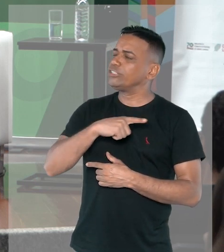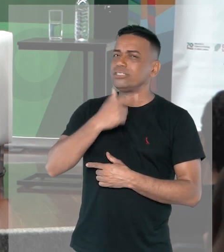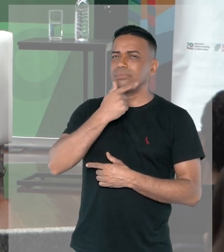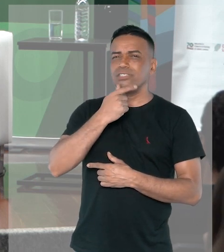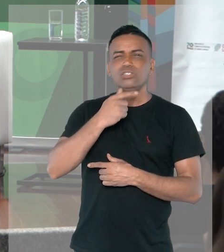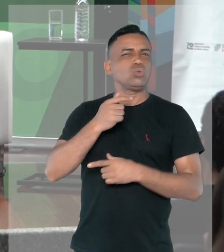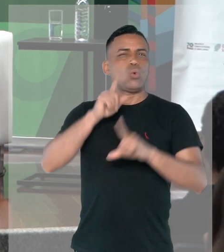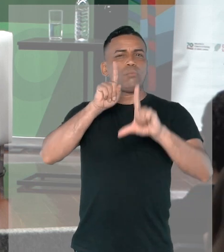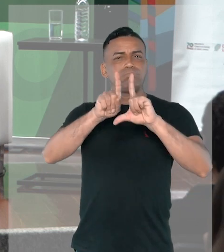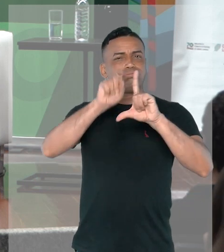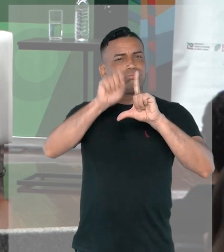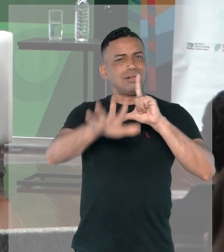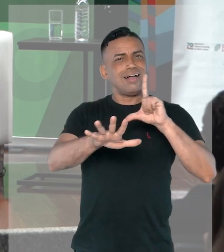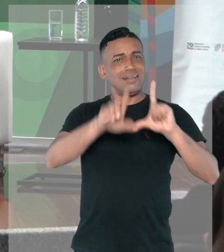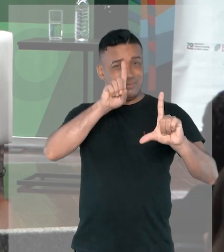um youtuber, né?